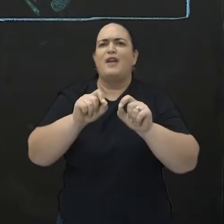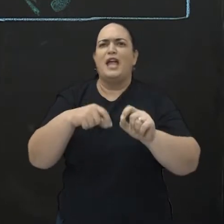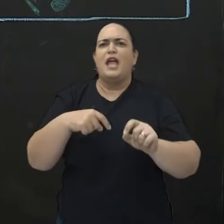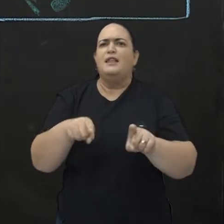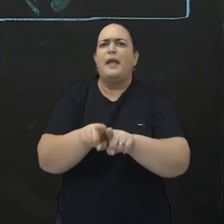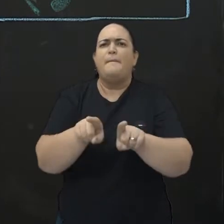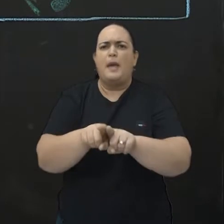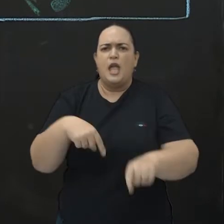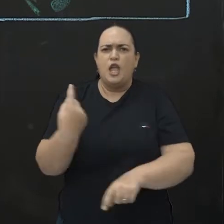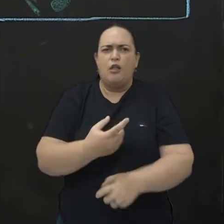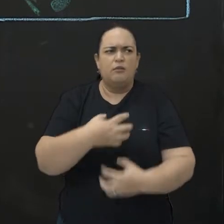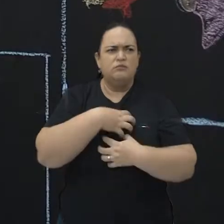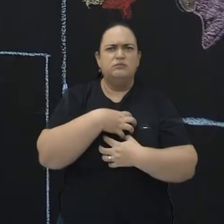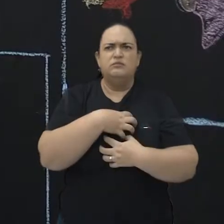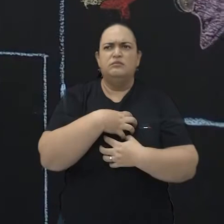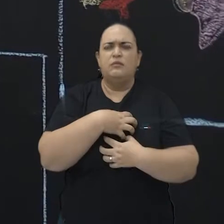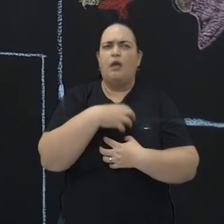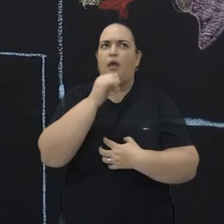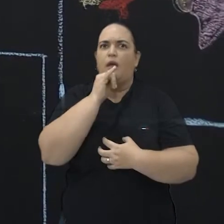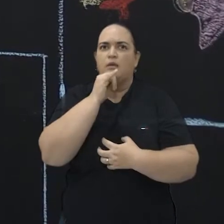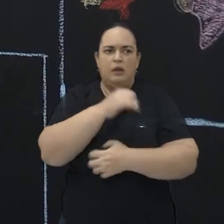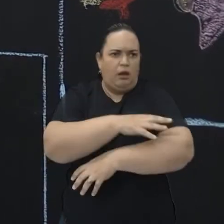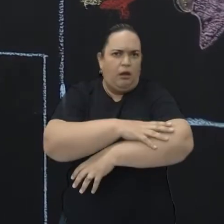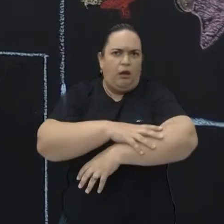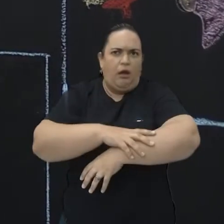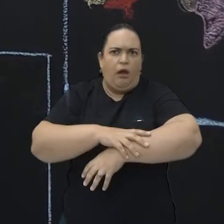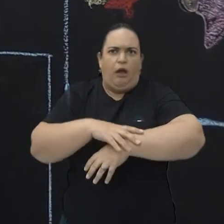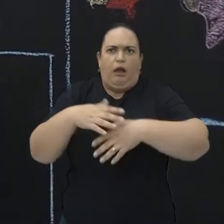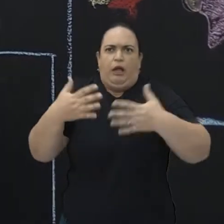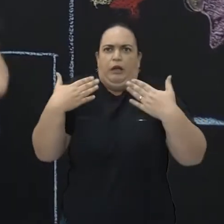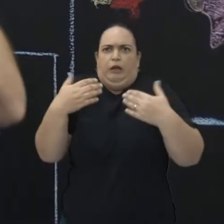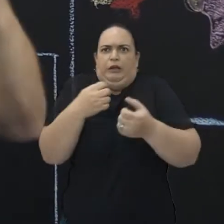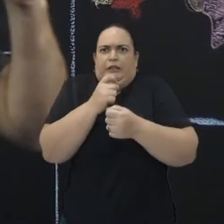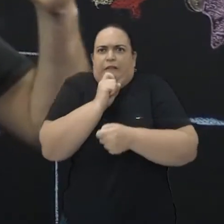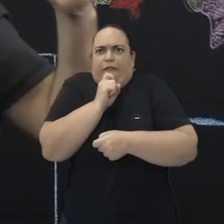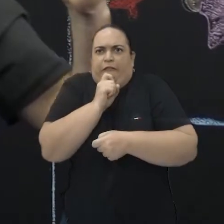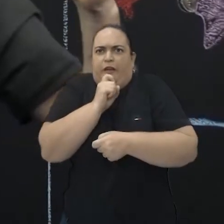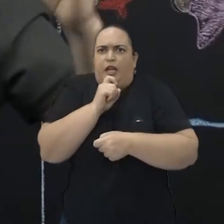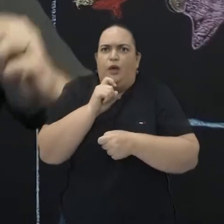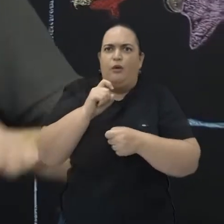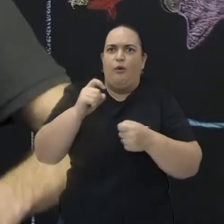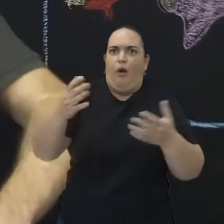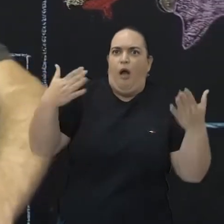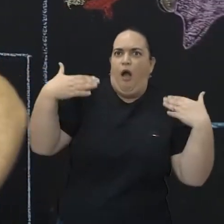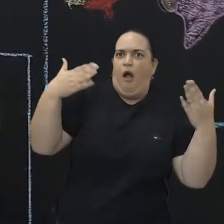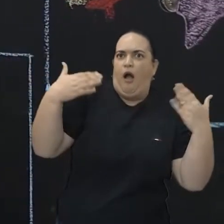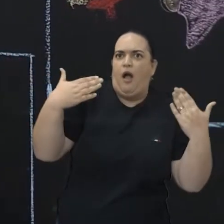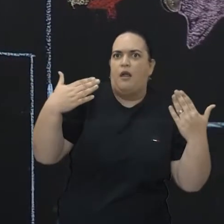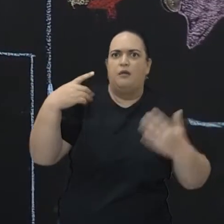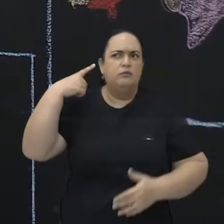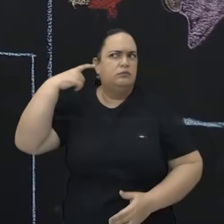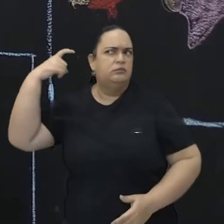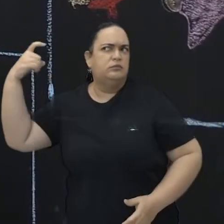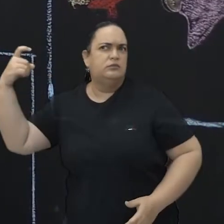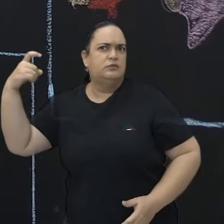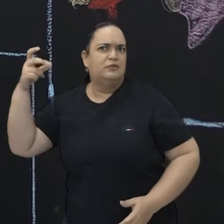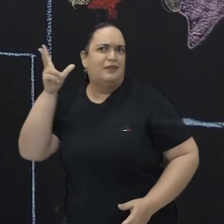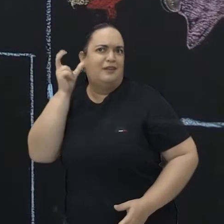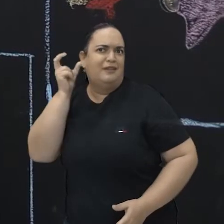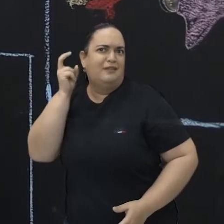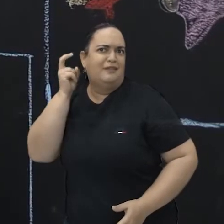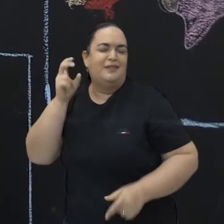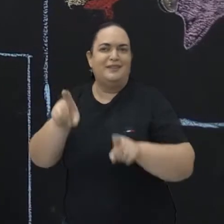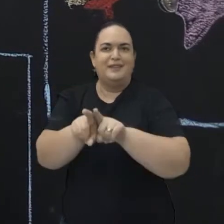sentidos conseguem captar. O frio, o calor, os sons, os cheiros, enfim, tudo